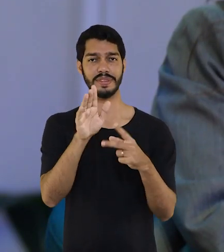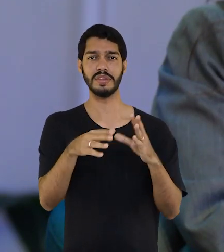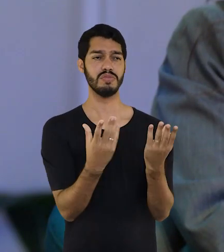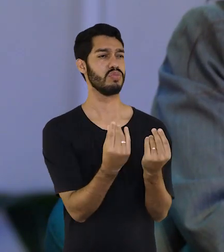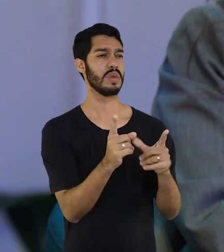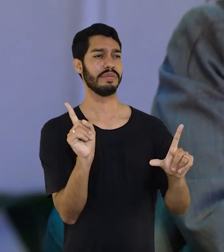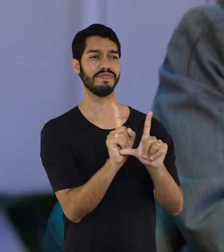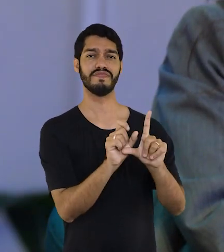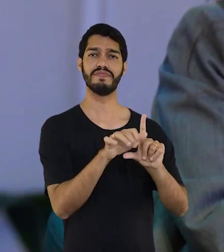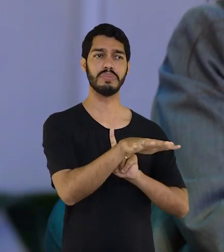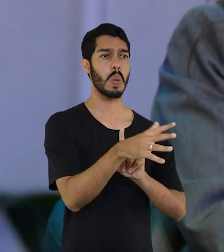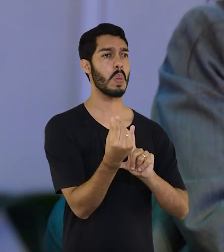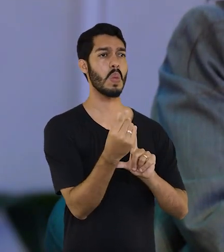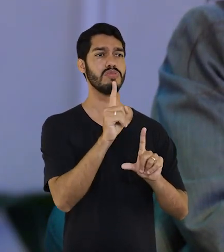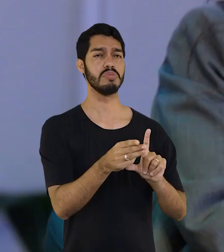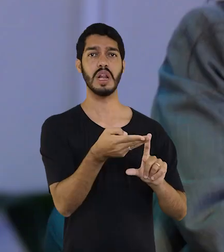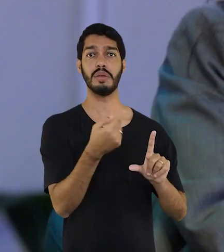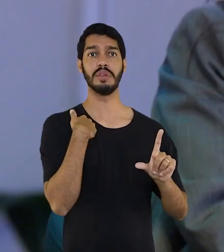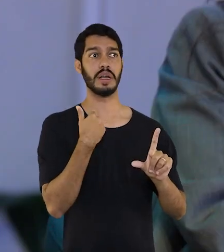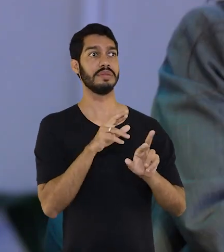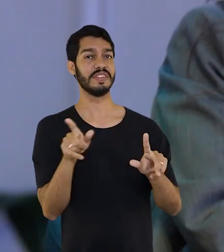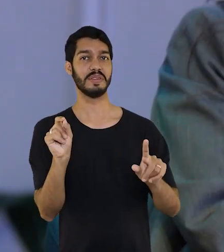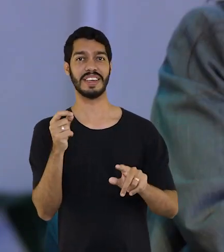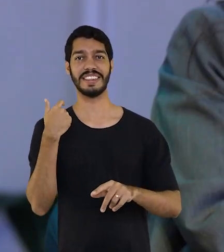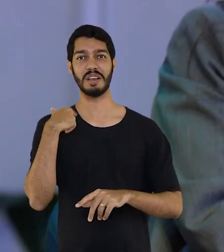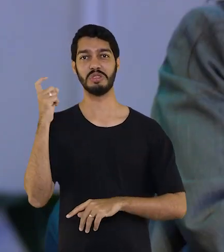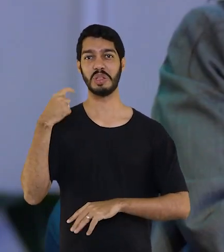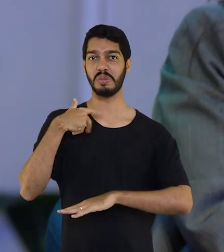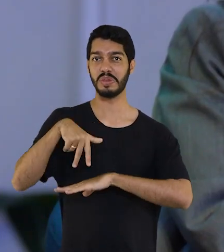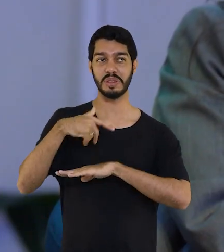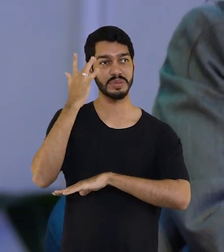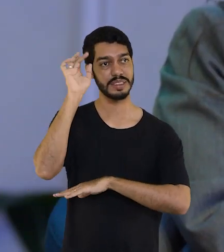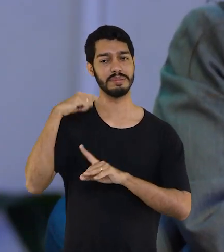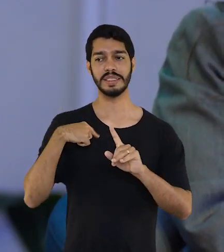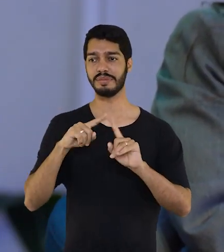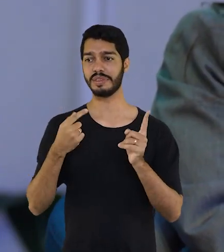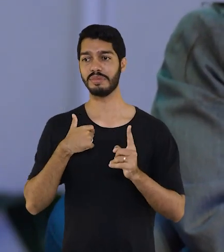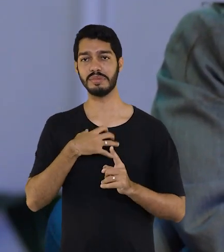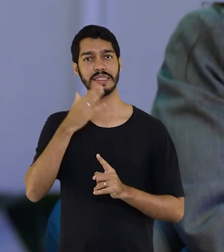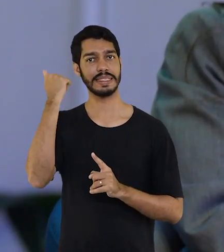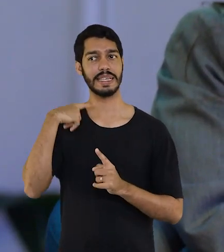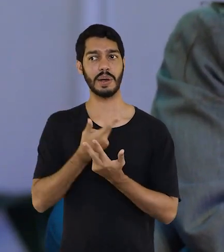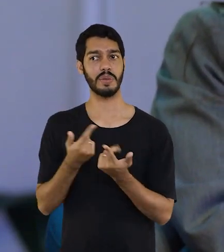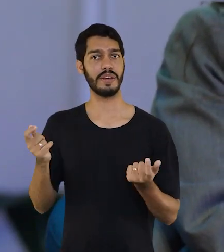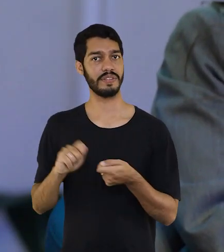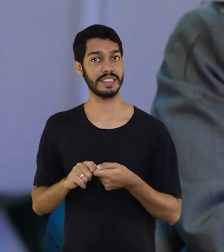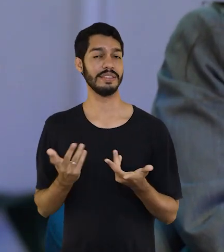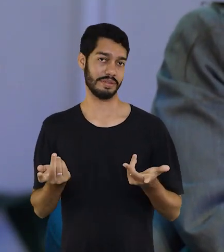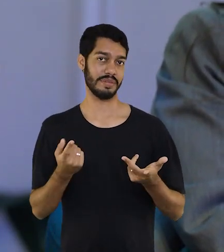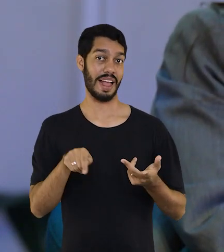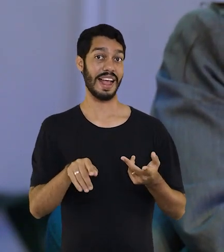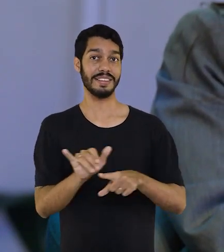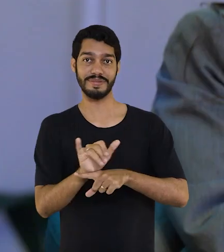então existem 1 milhão de influenciadores, como que eu vou ser diferente? Eu não sei dançar no TikTok, mas eu sei fazer tal coisa, então como é que